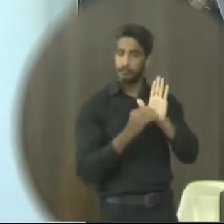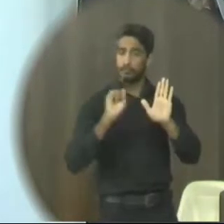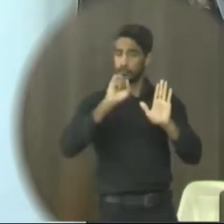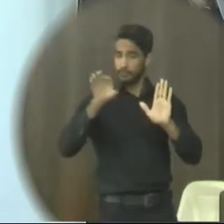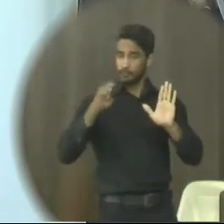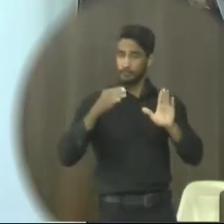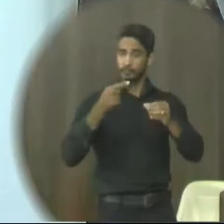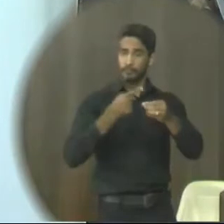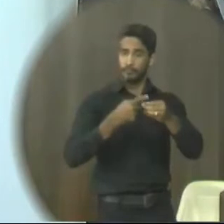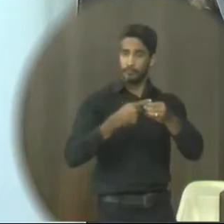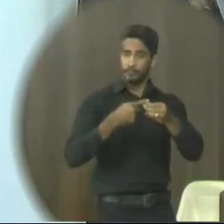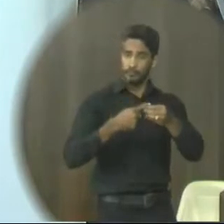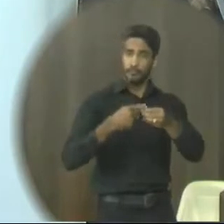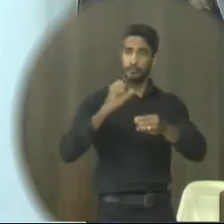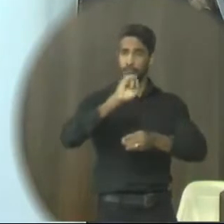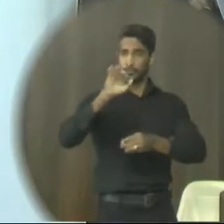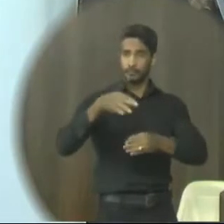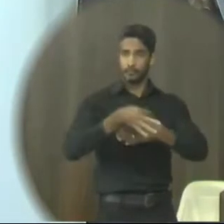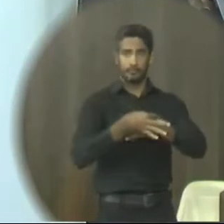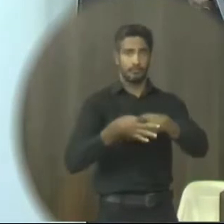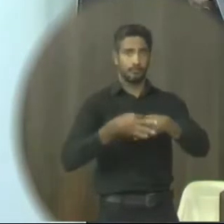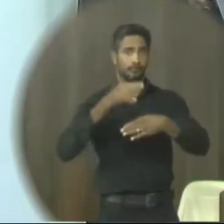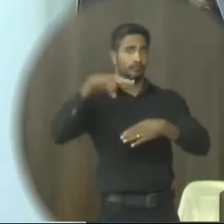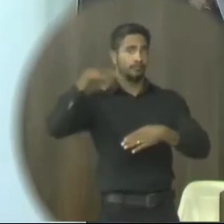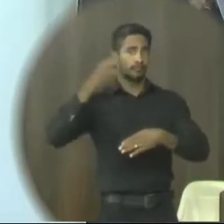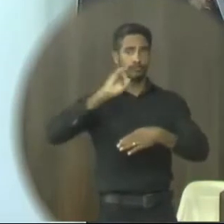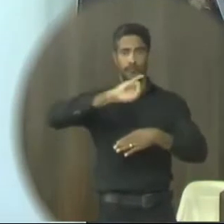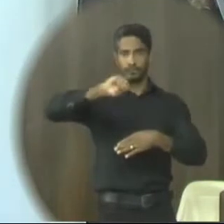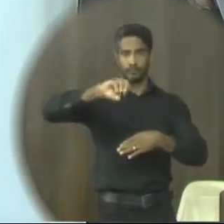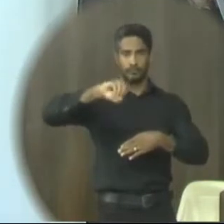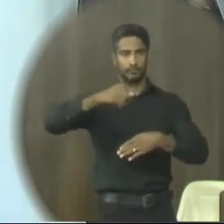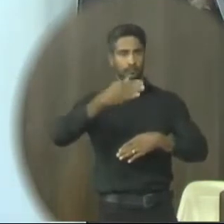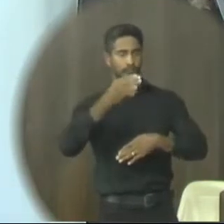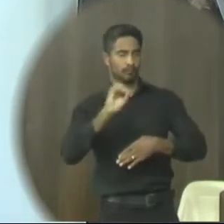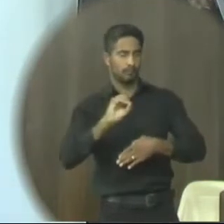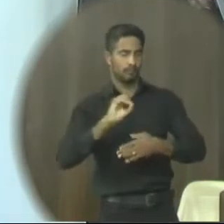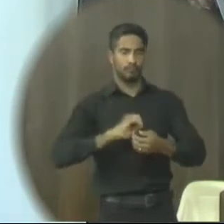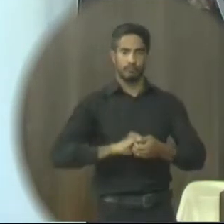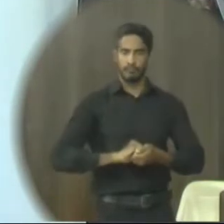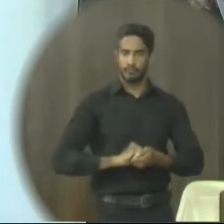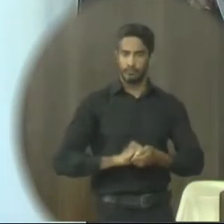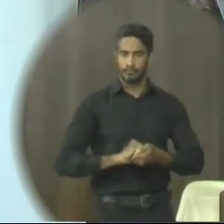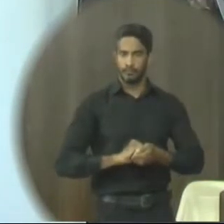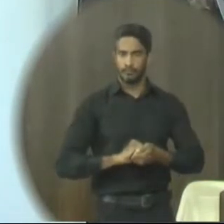do município de Janaúba, de autoria do vereador João Pereira da Silva.